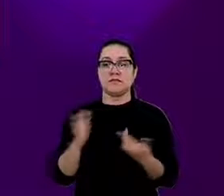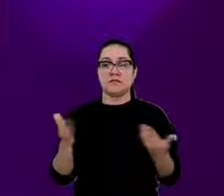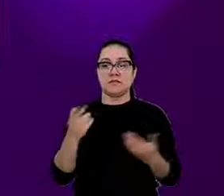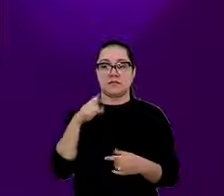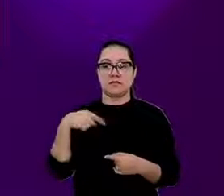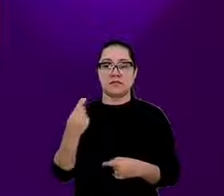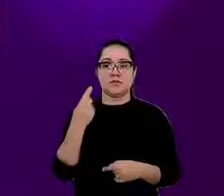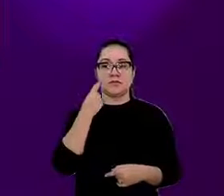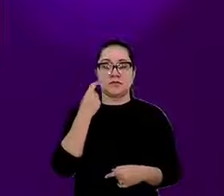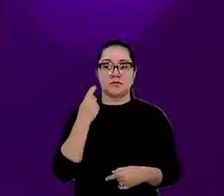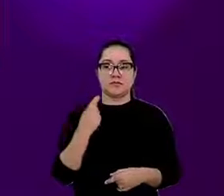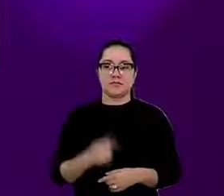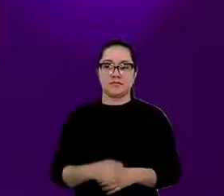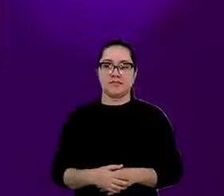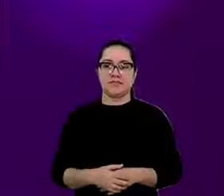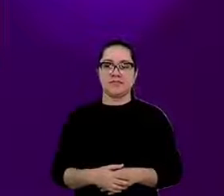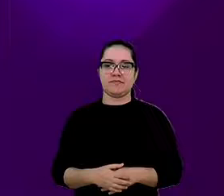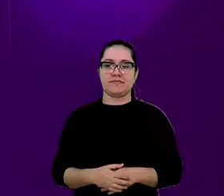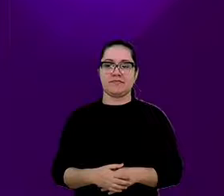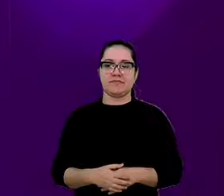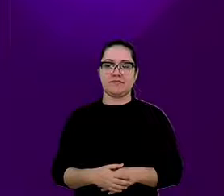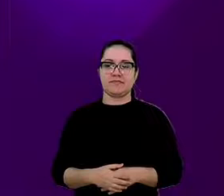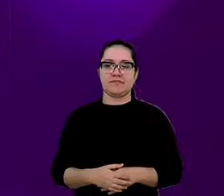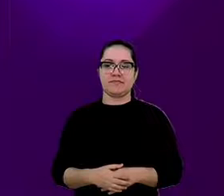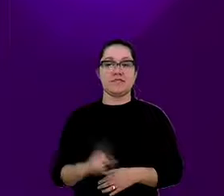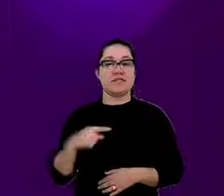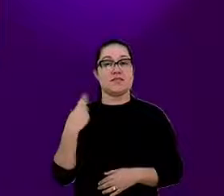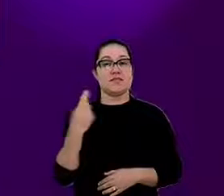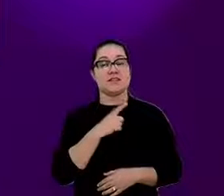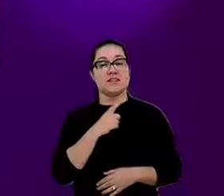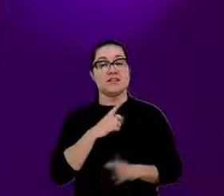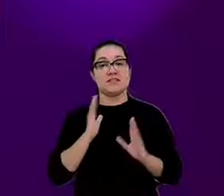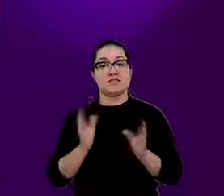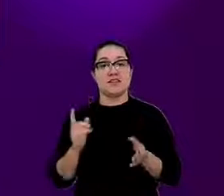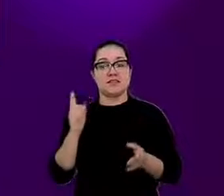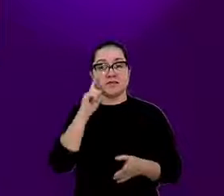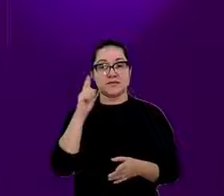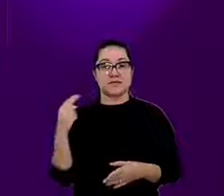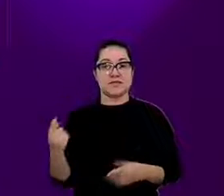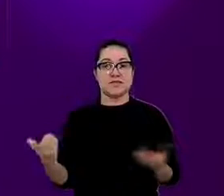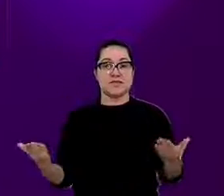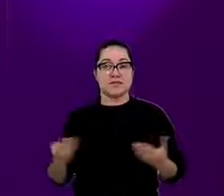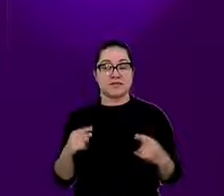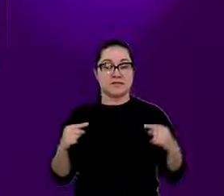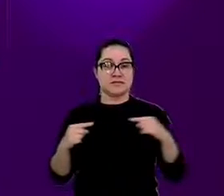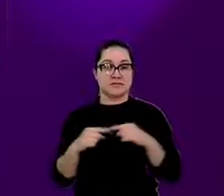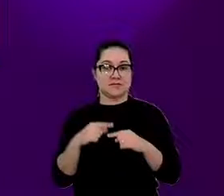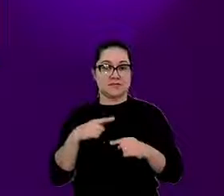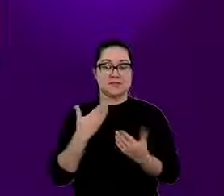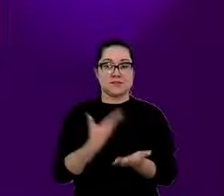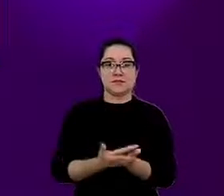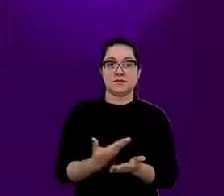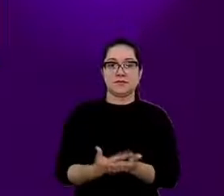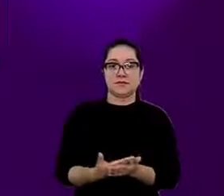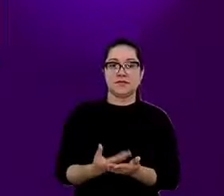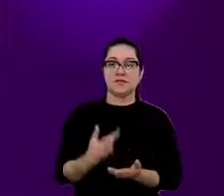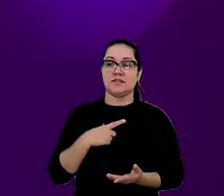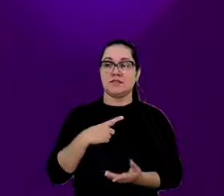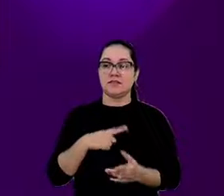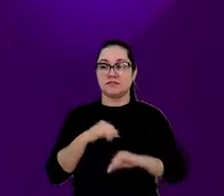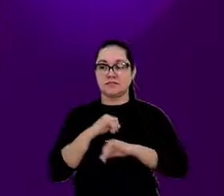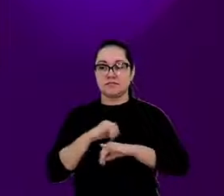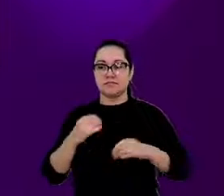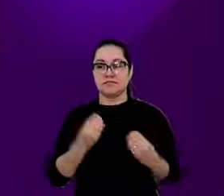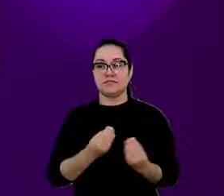mais. O que a gente já tem no nosso dia a dia sendo aplicado? Trago aqui um dos estudos que foi publicado pelo nosso colega